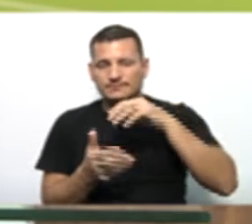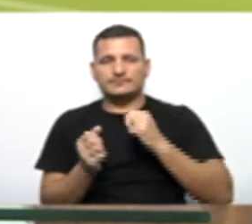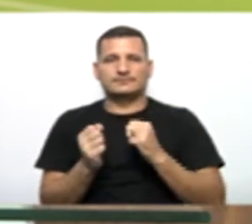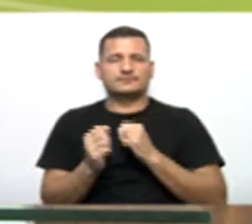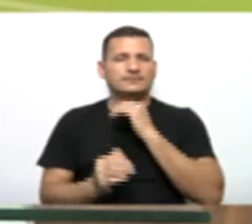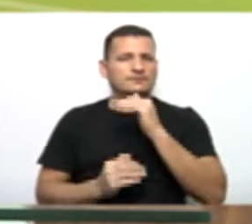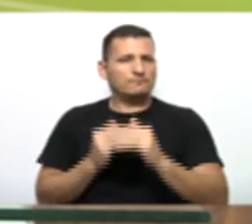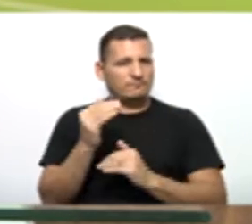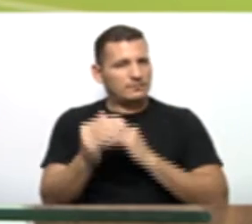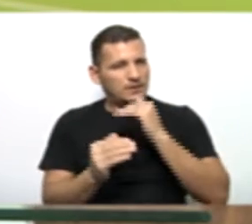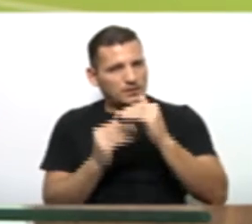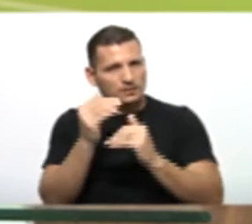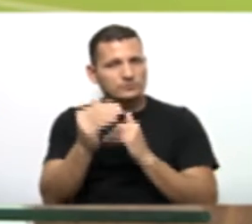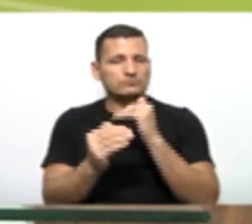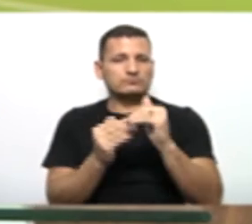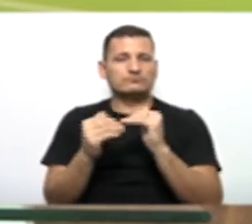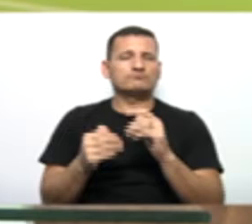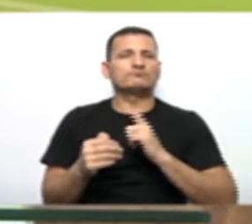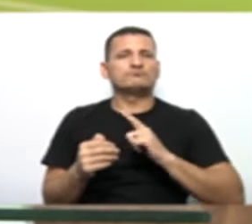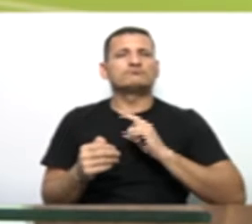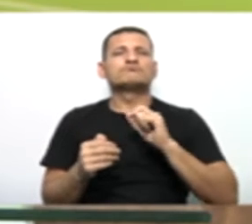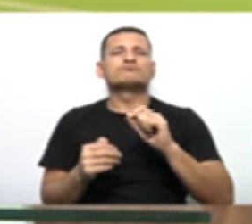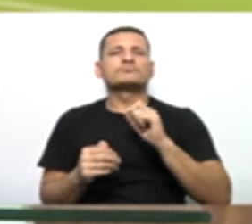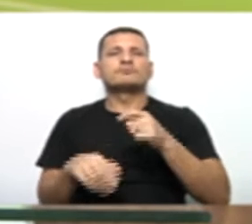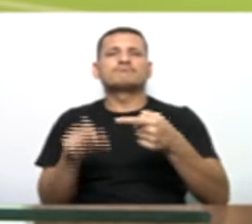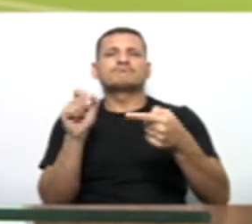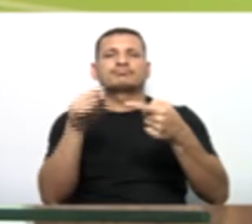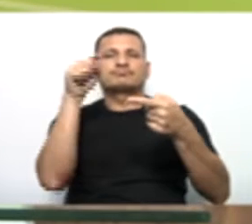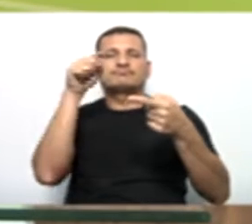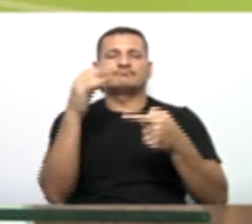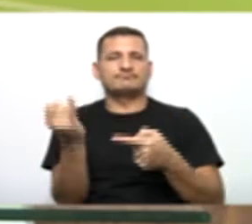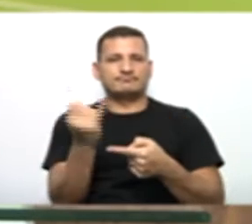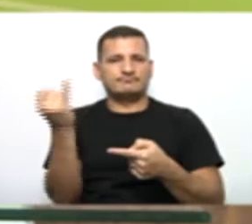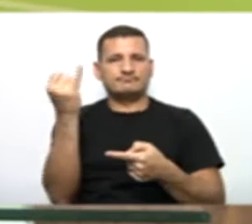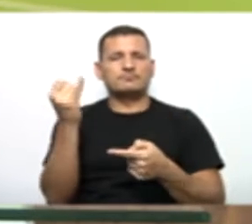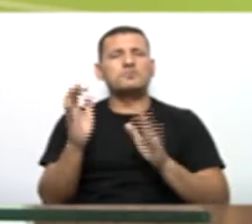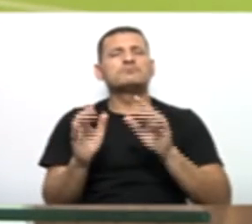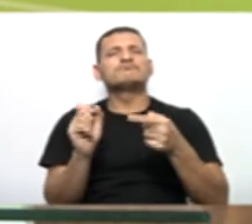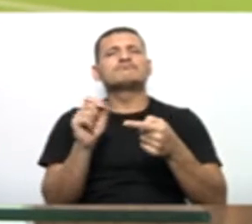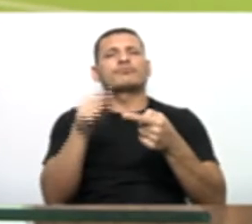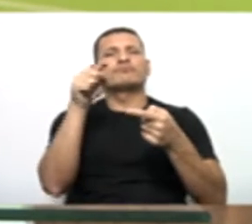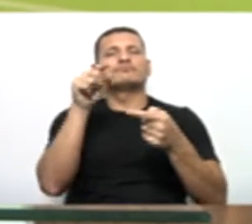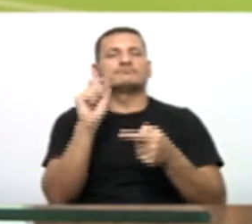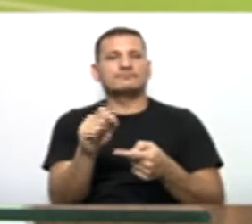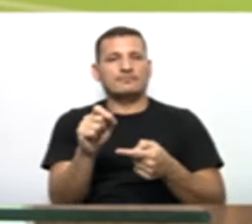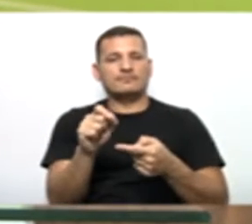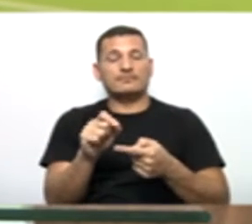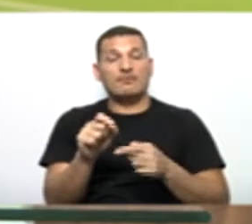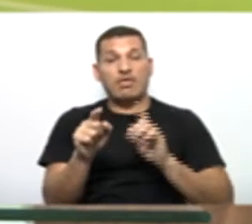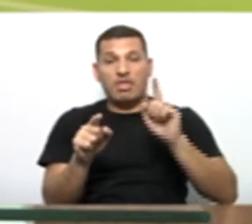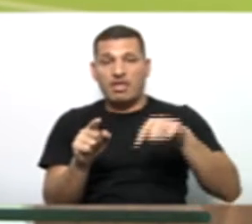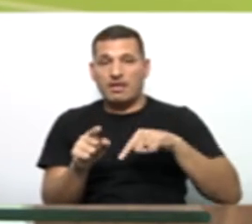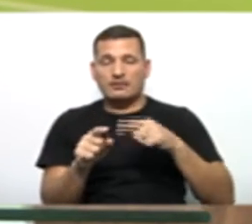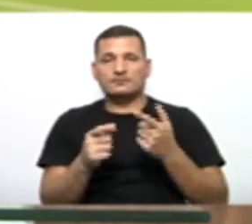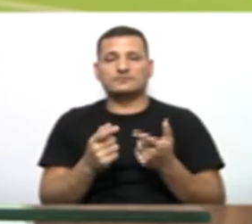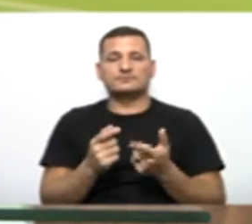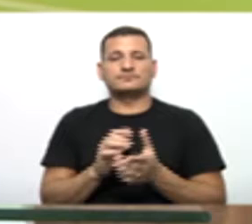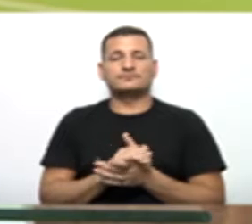desenvolvimento sustentável, tem um ponto muito importante. Que ponto é esse? É o ponto de